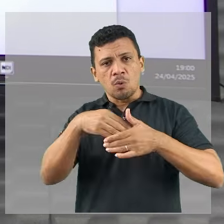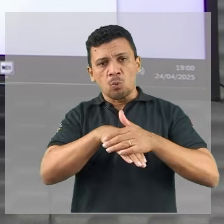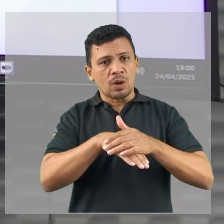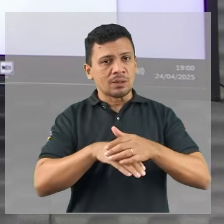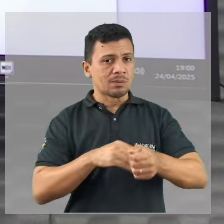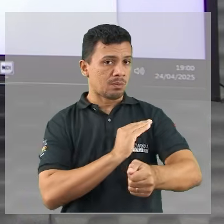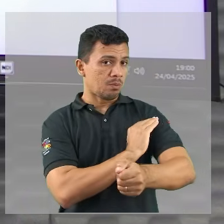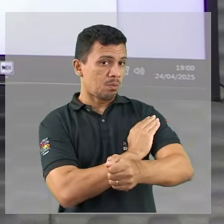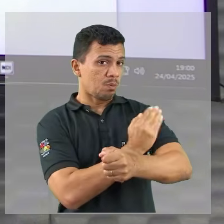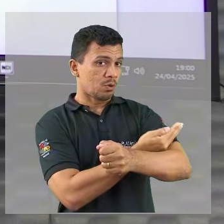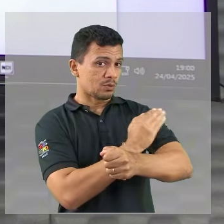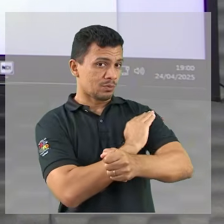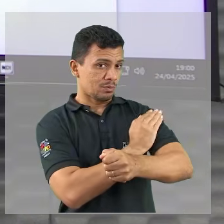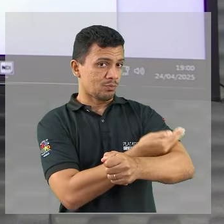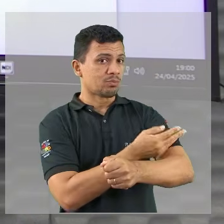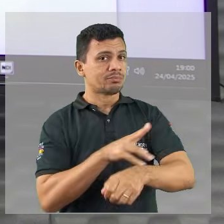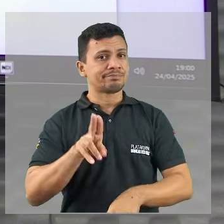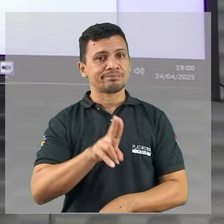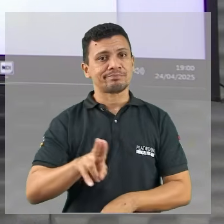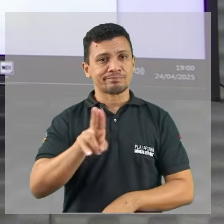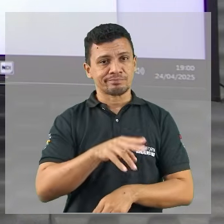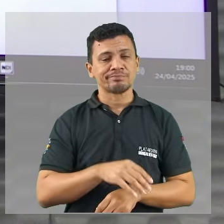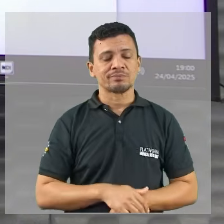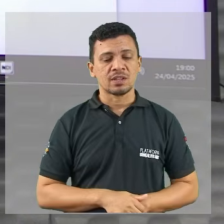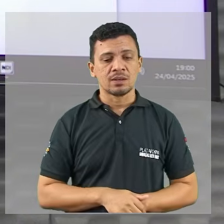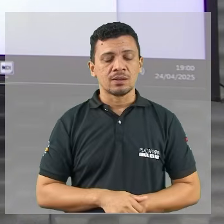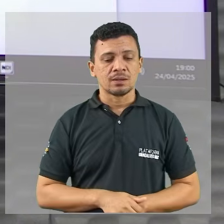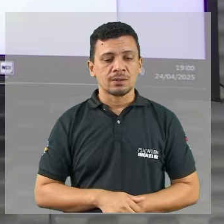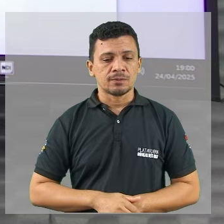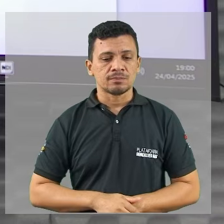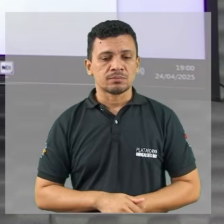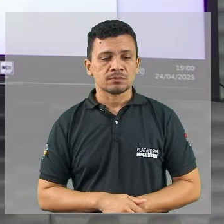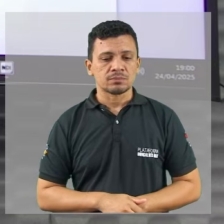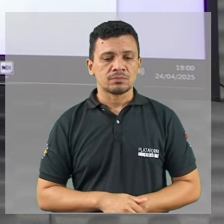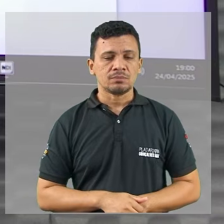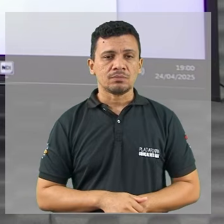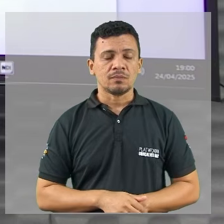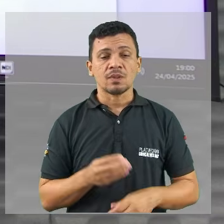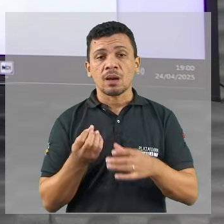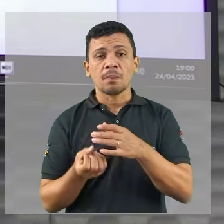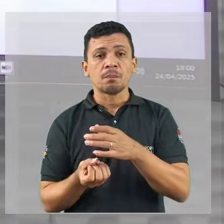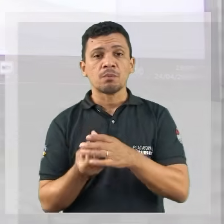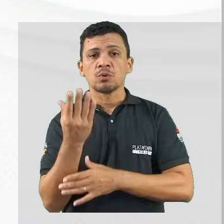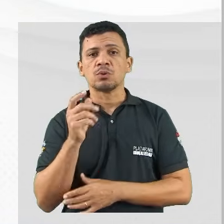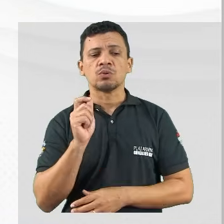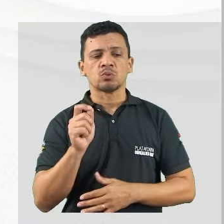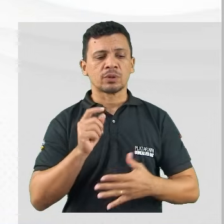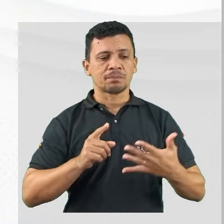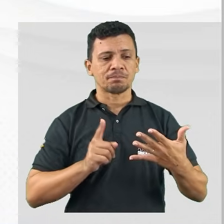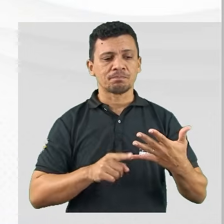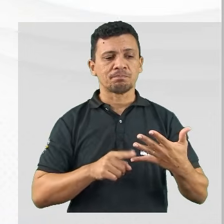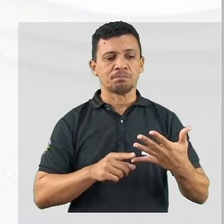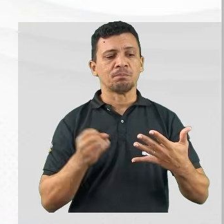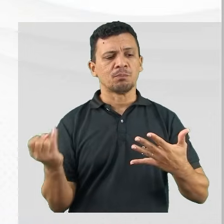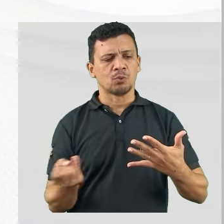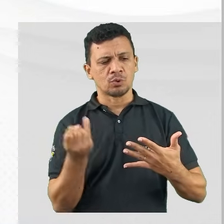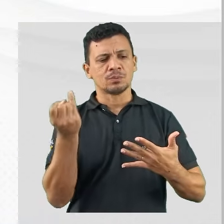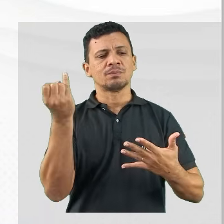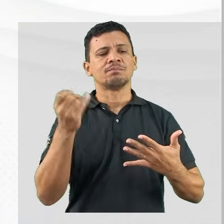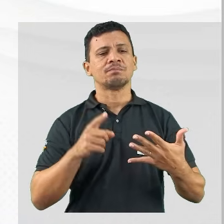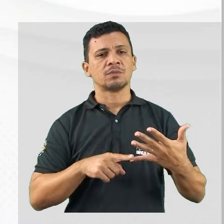por exemplo, que está sendo utilizado. Então ele vai servir de depósito de sais minerais. E uma função muito